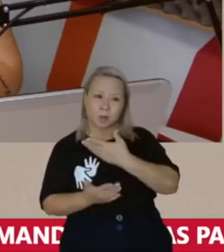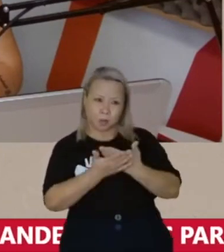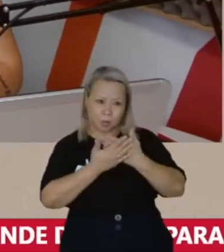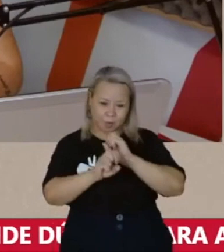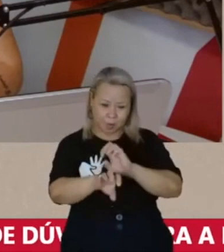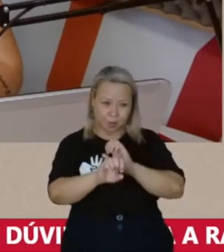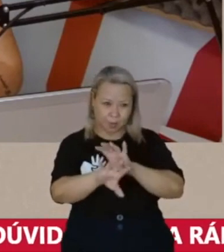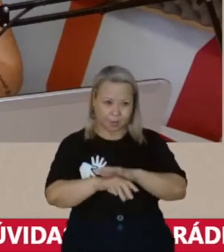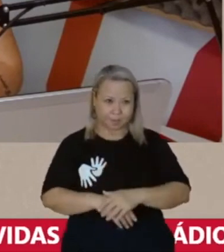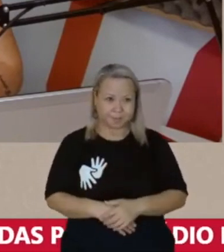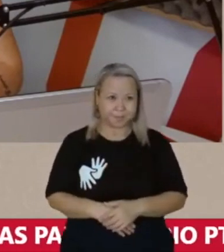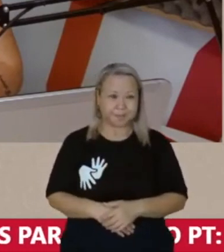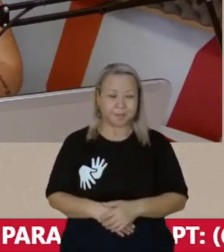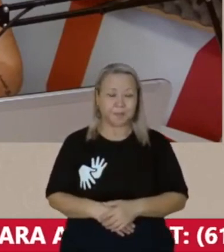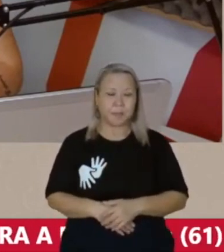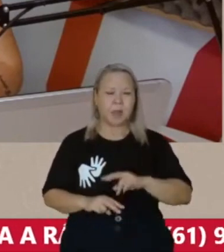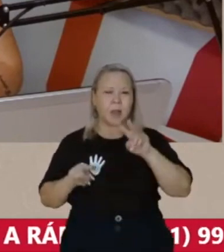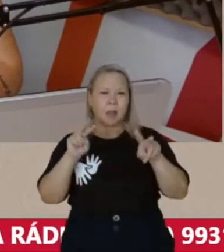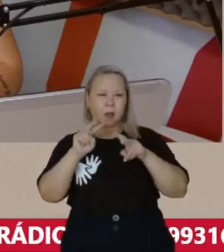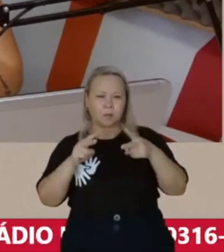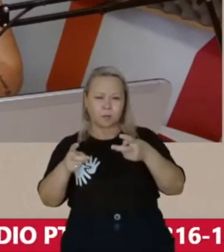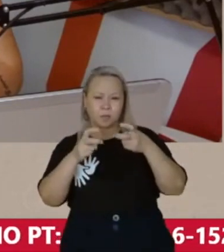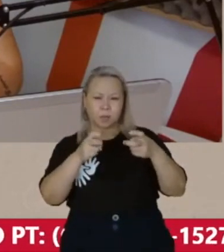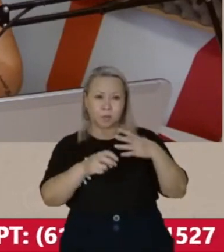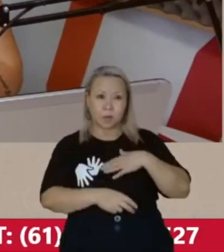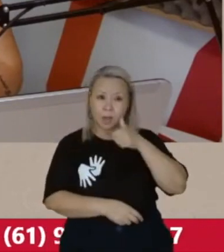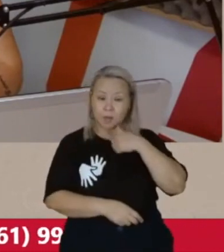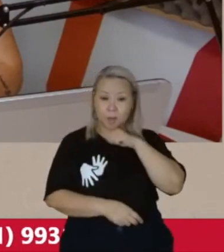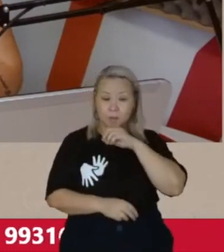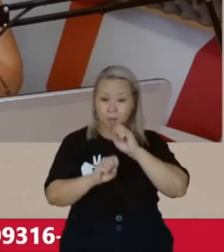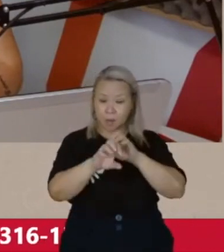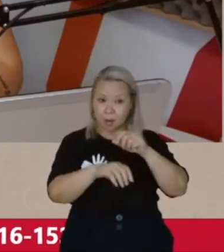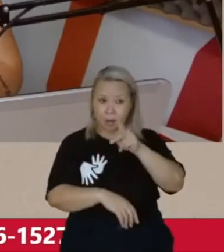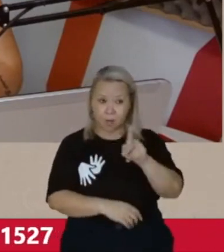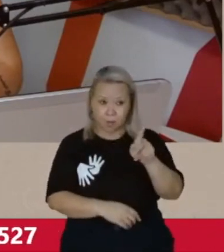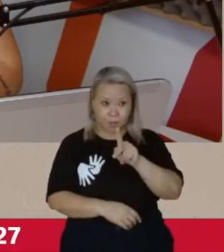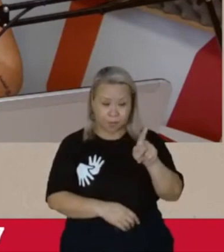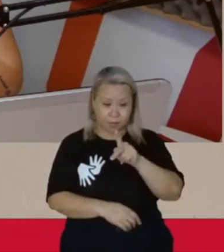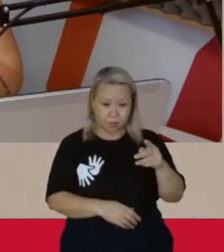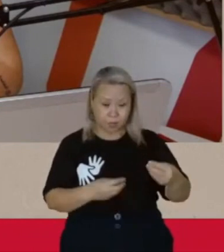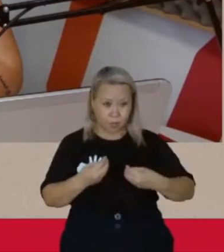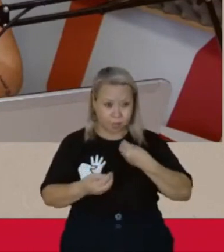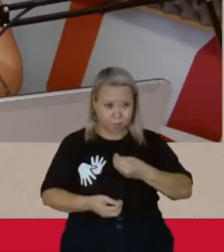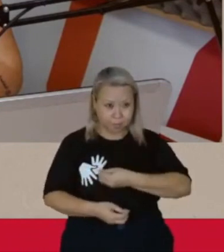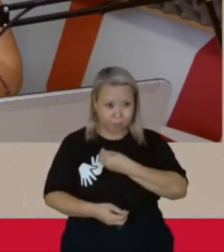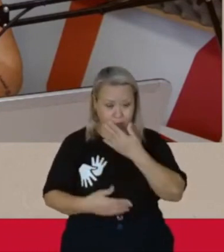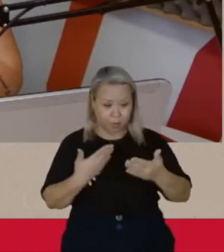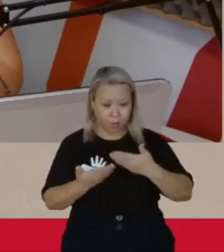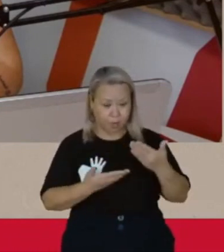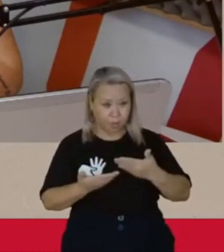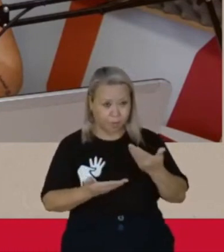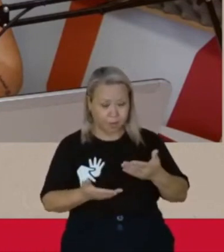E, enfim, eu vendo minha mãe educadora, convivi muito nesse ambiente e acabei também seguindo essa